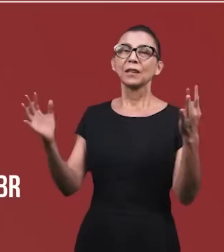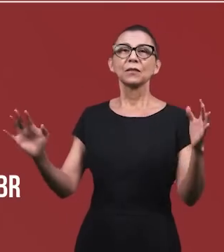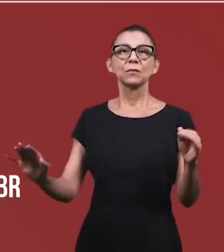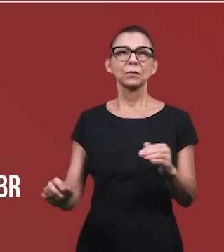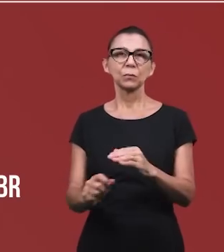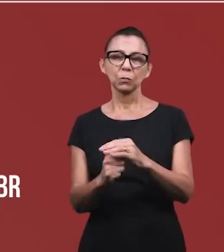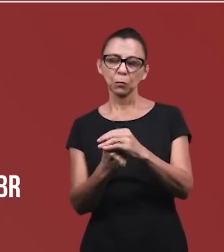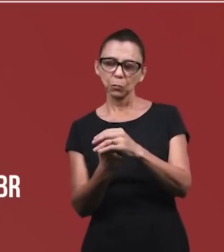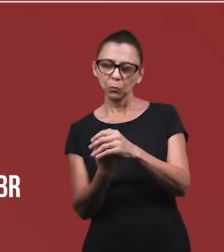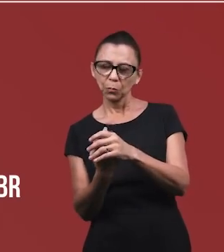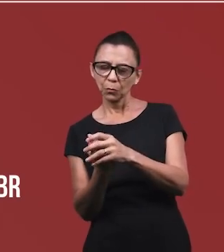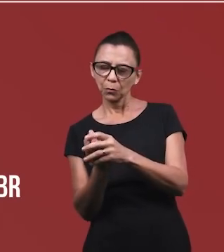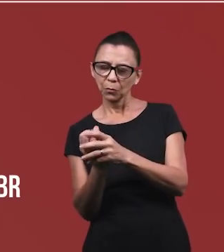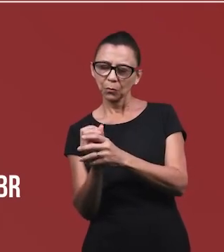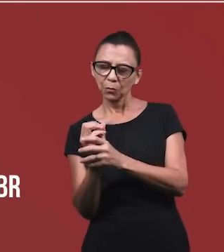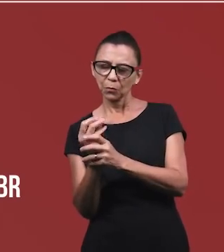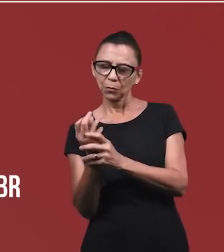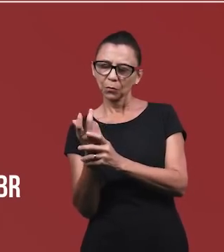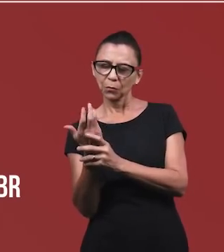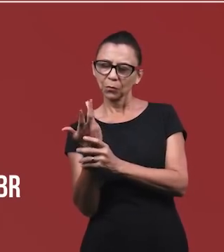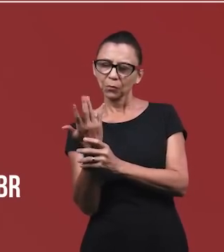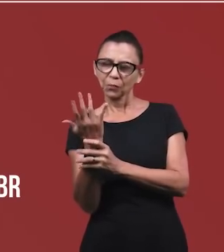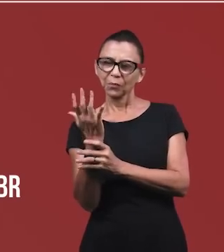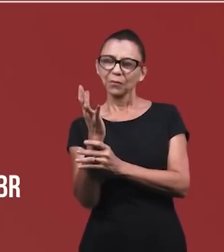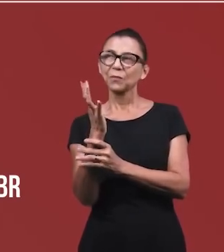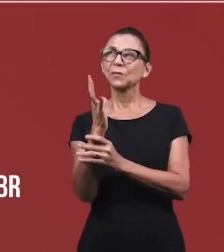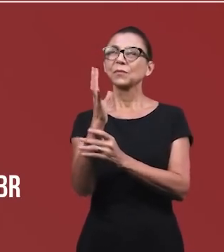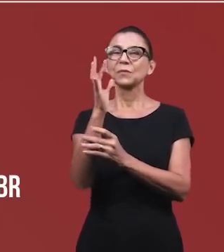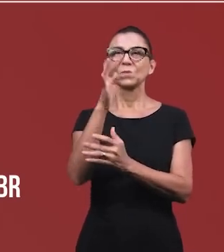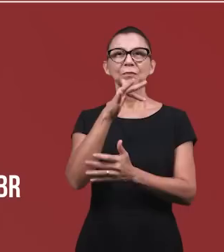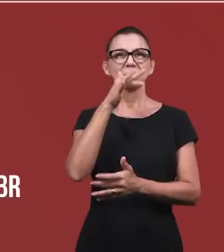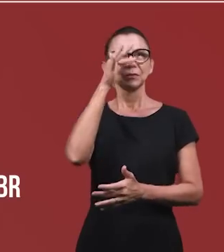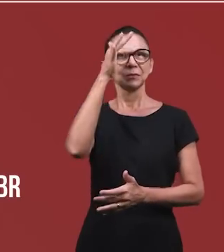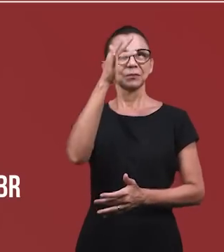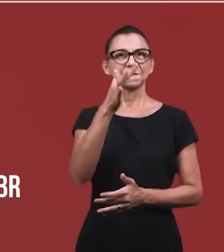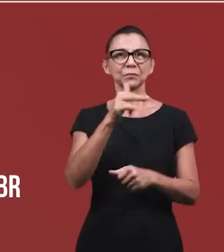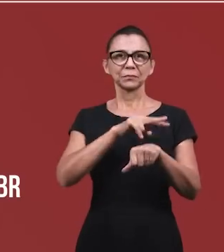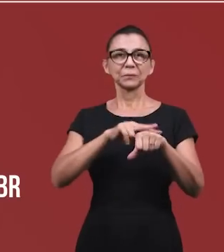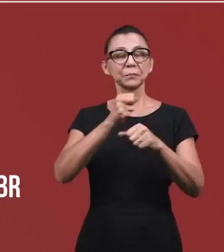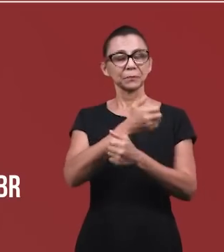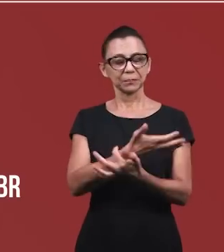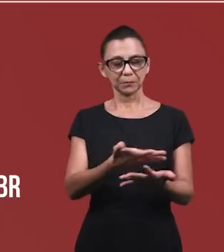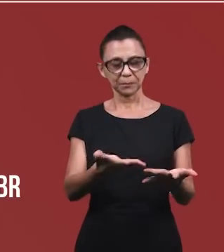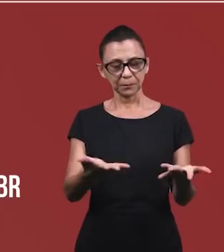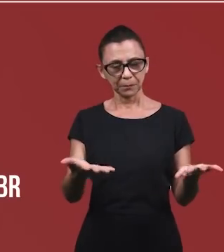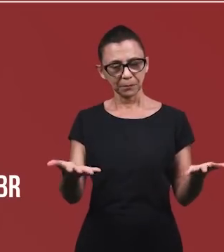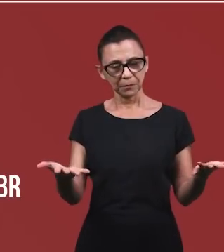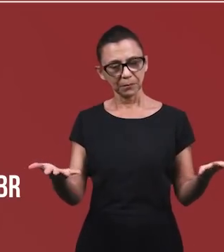Como uma flor pequena em teu